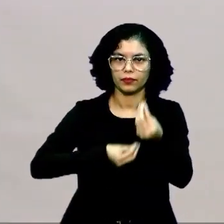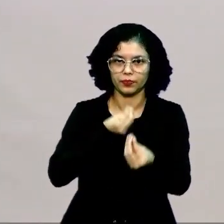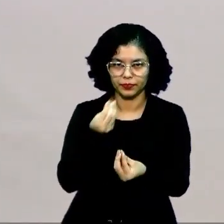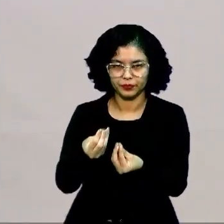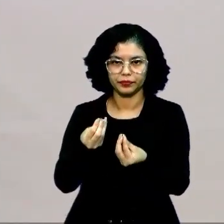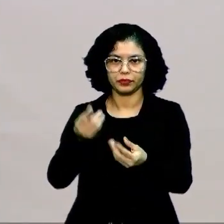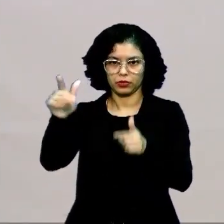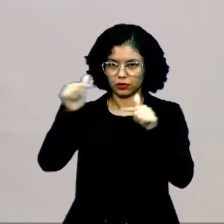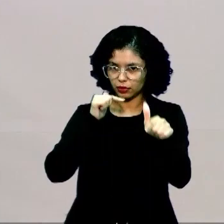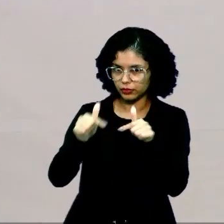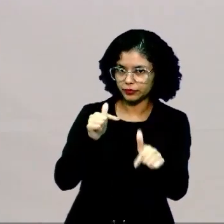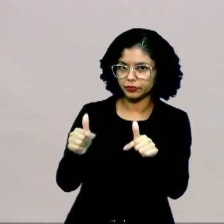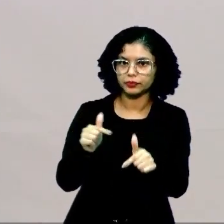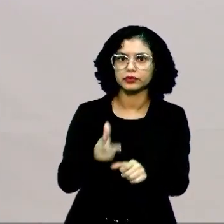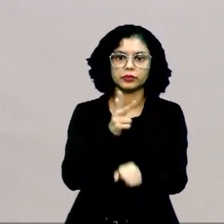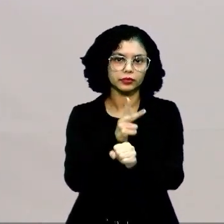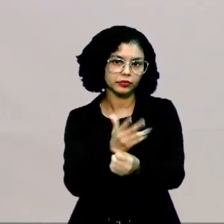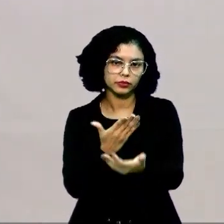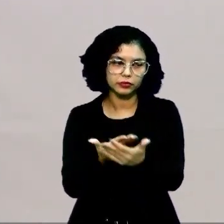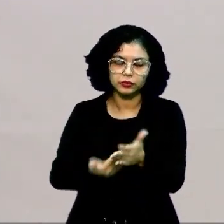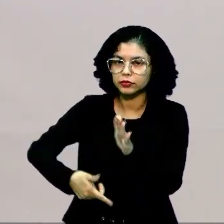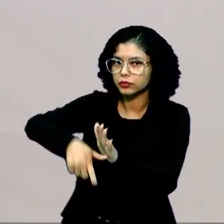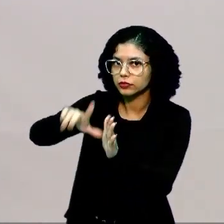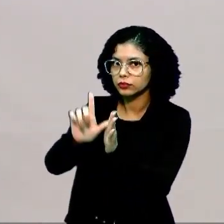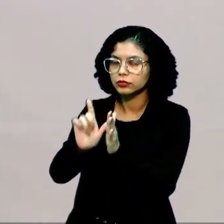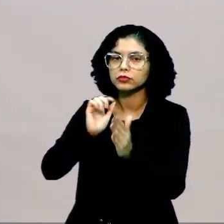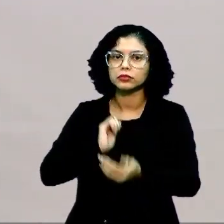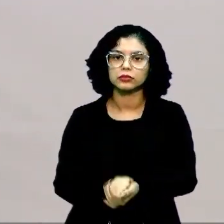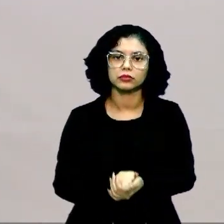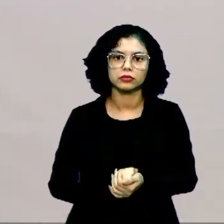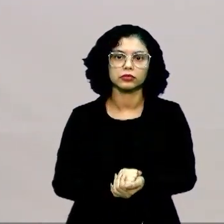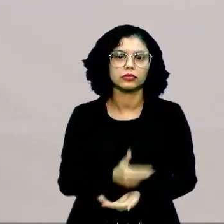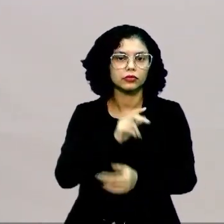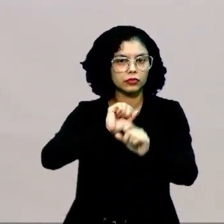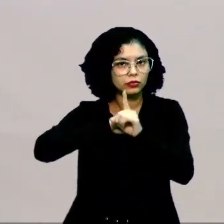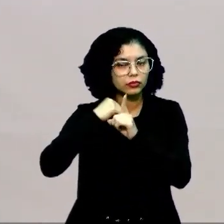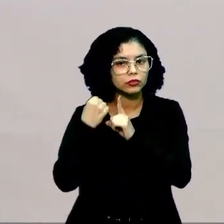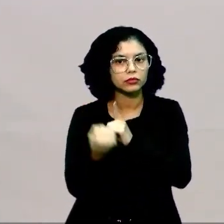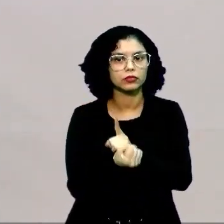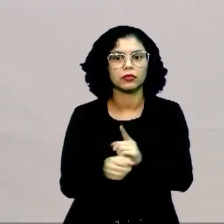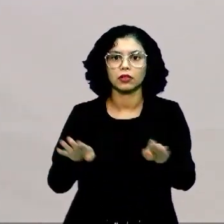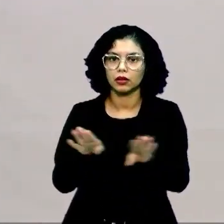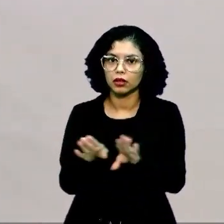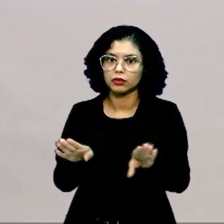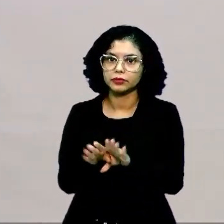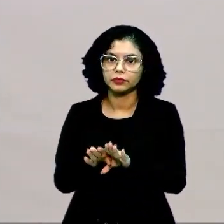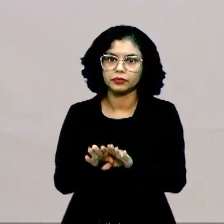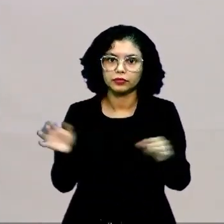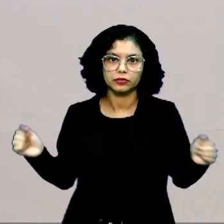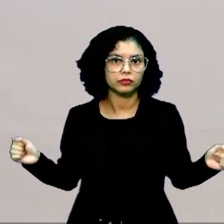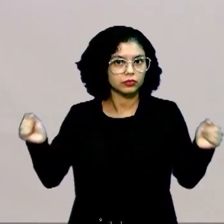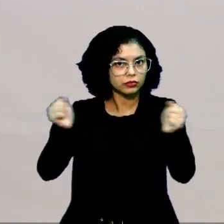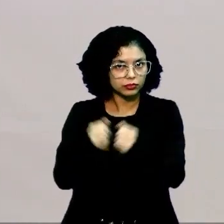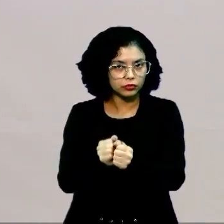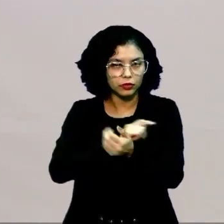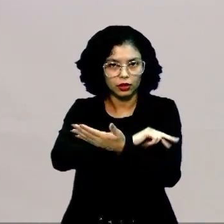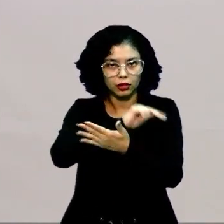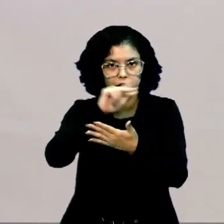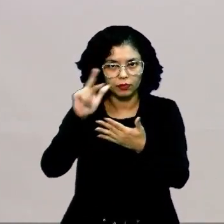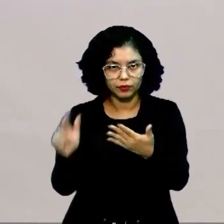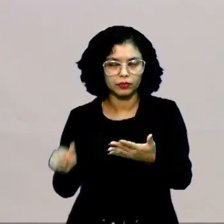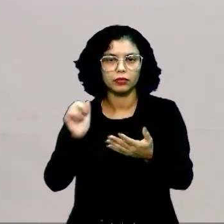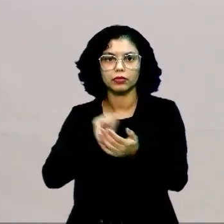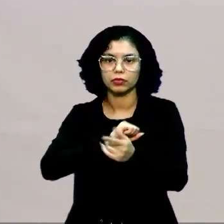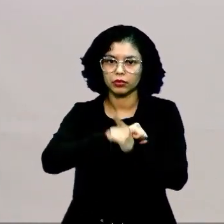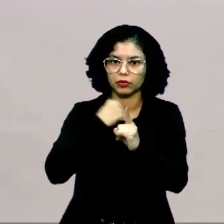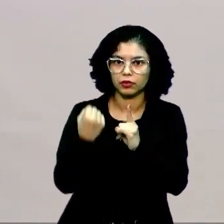nós trabalhamos em videoaulas anteriores, a sociedade, ela também é munida das instituições sociais,